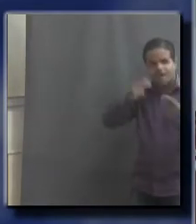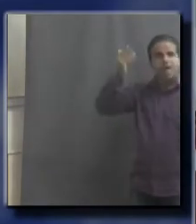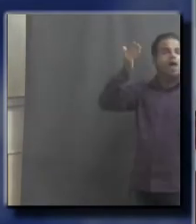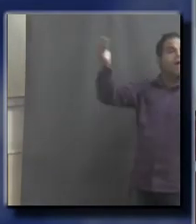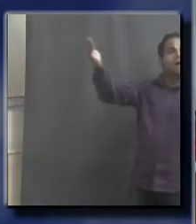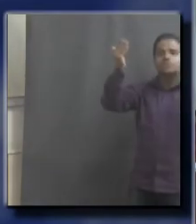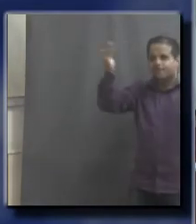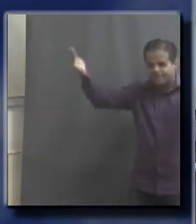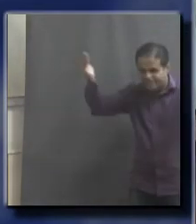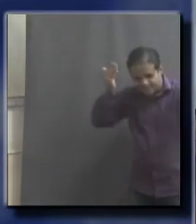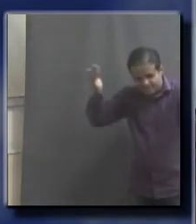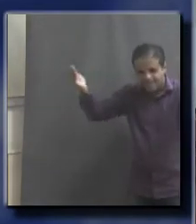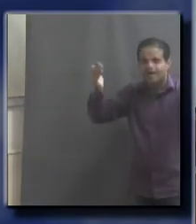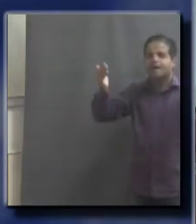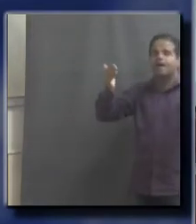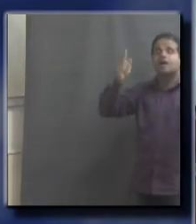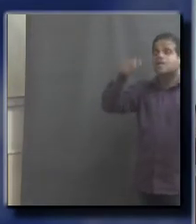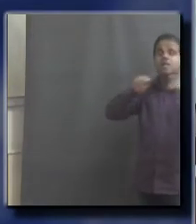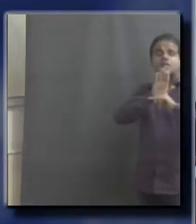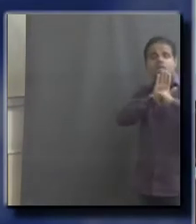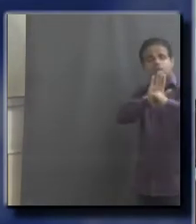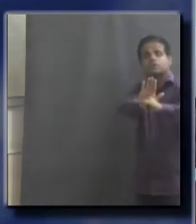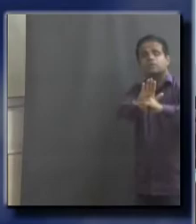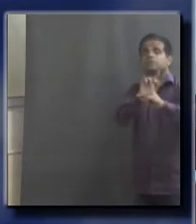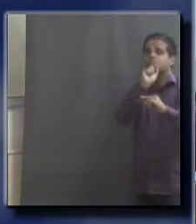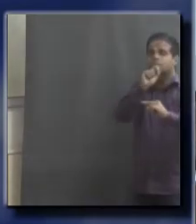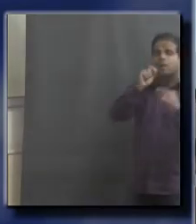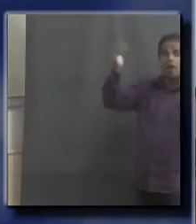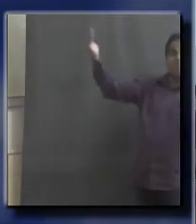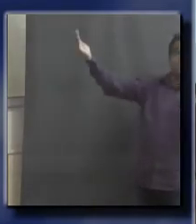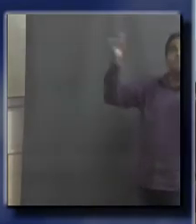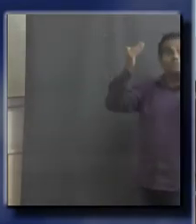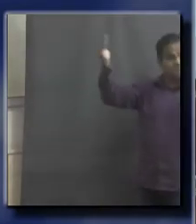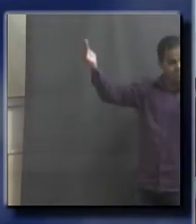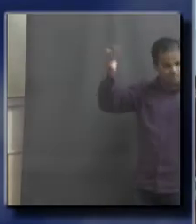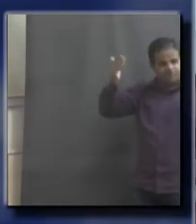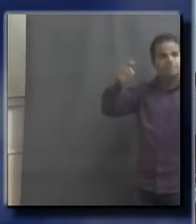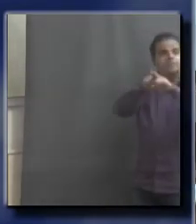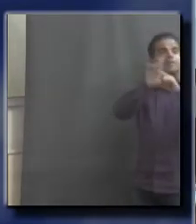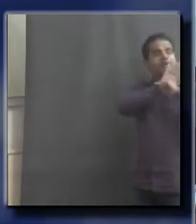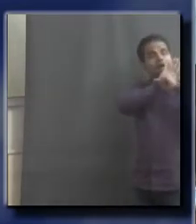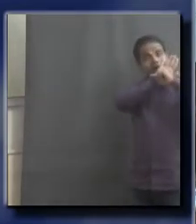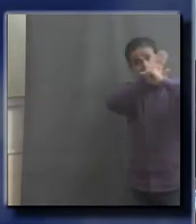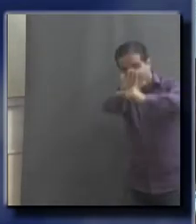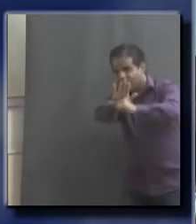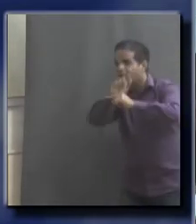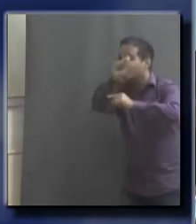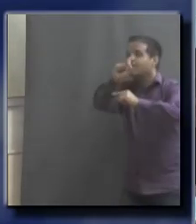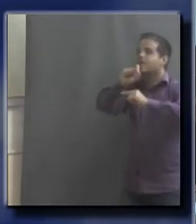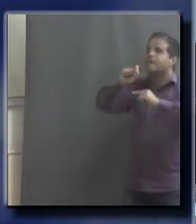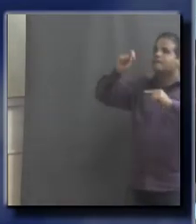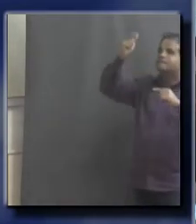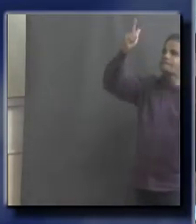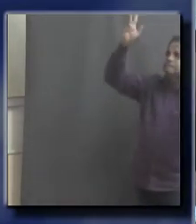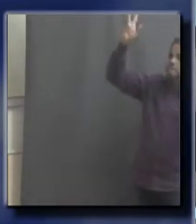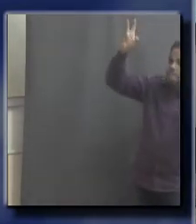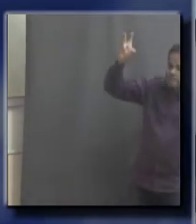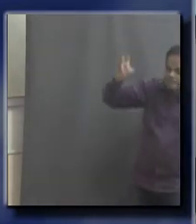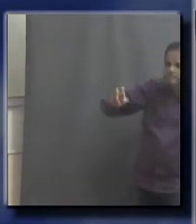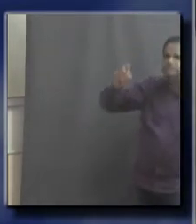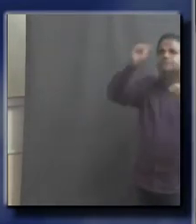psicologia em favor da psicologia e em favor daquelas e